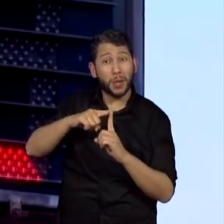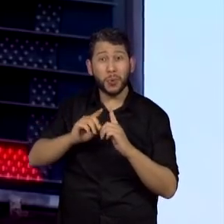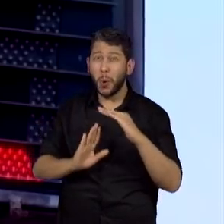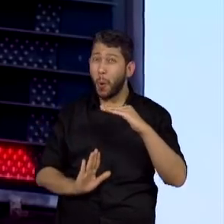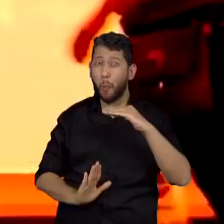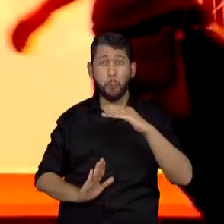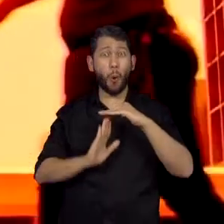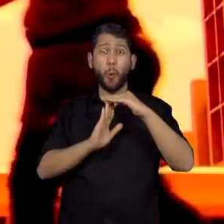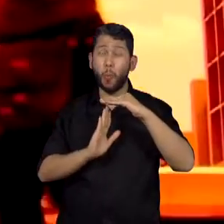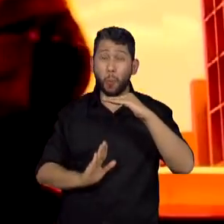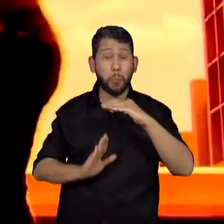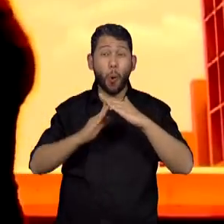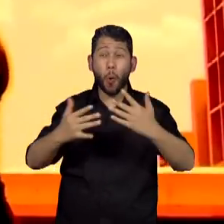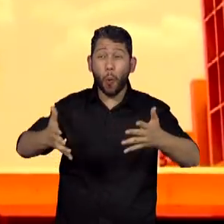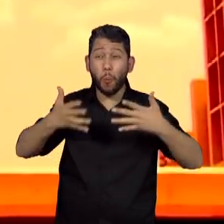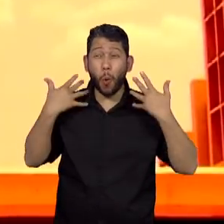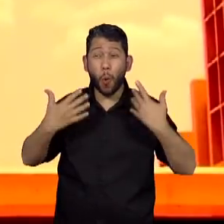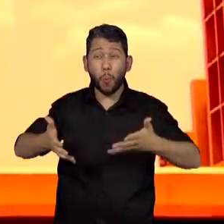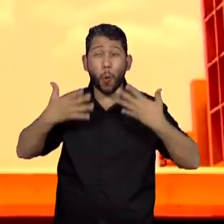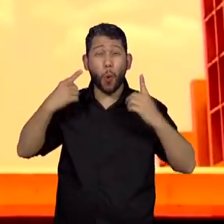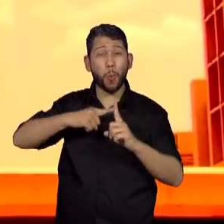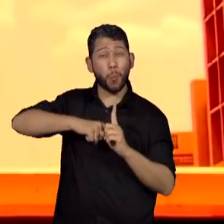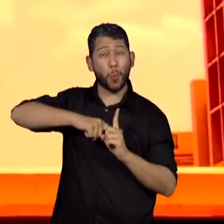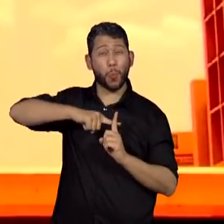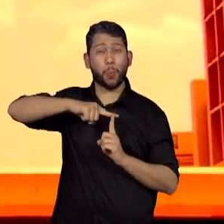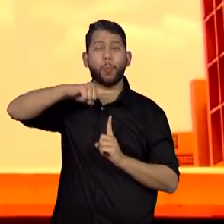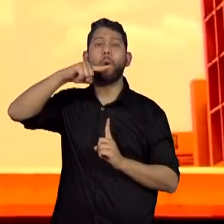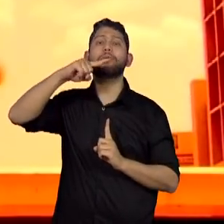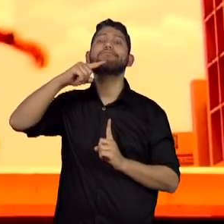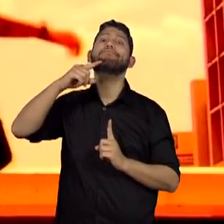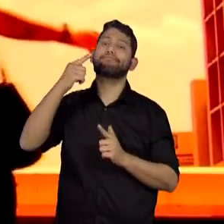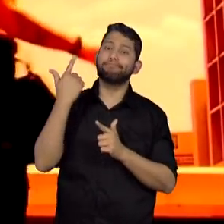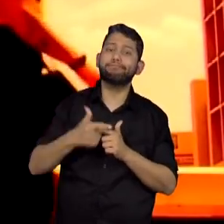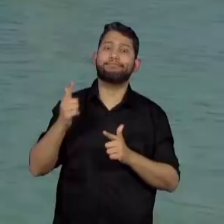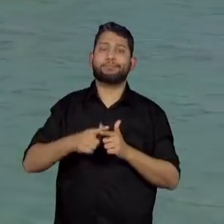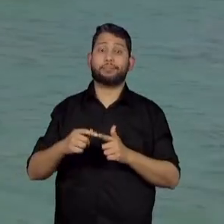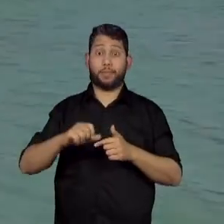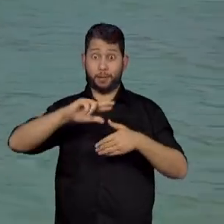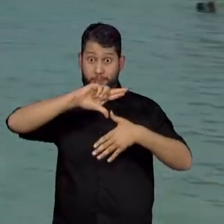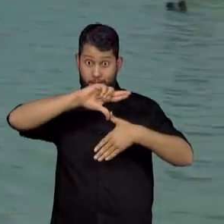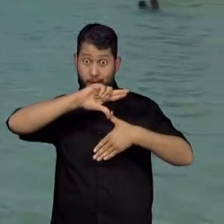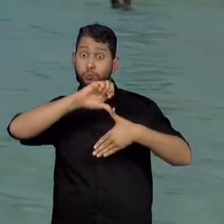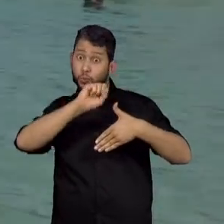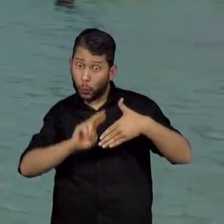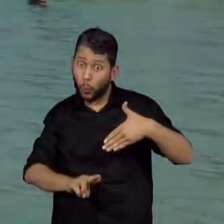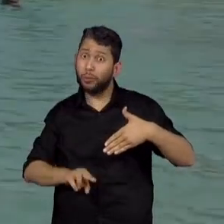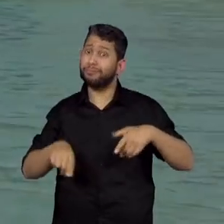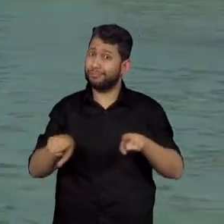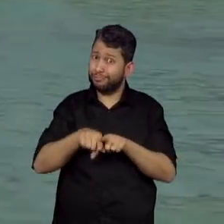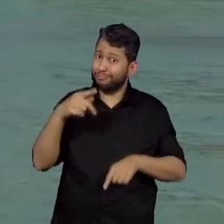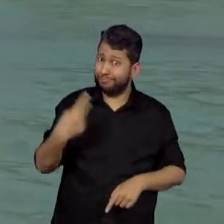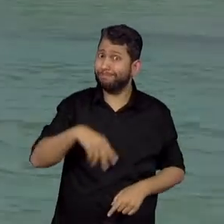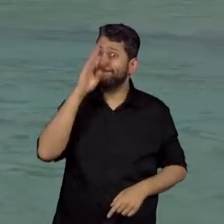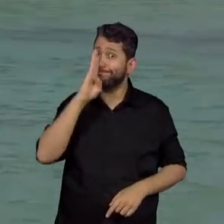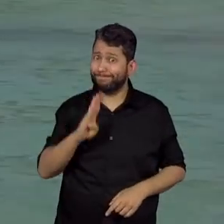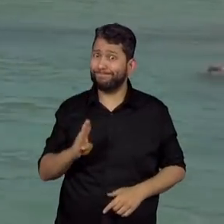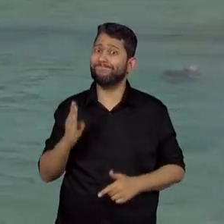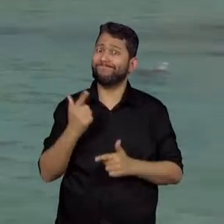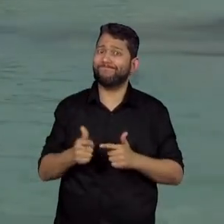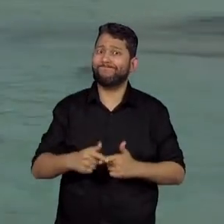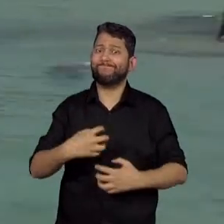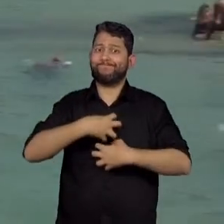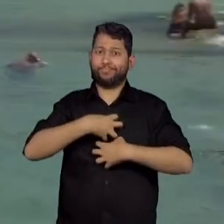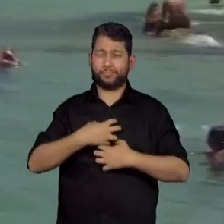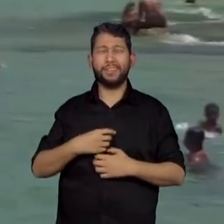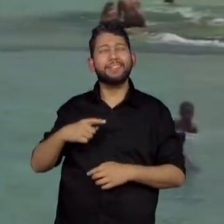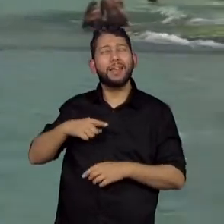altas. Definitivamente, os extremos climáticos chegaram à América do Sul e ao Brasil. Um estudo